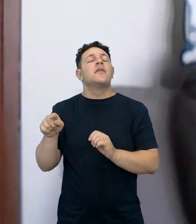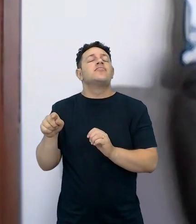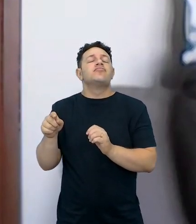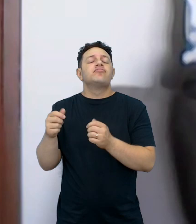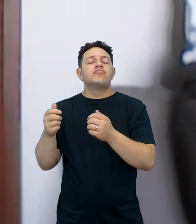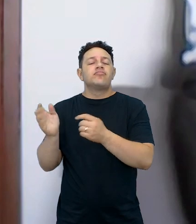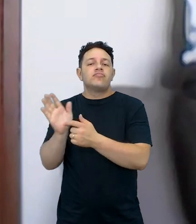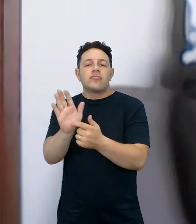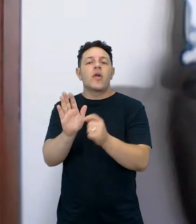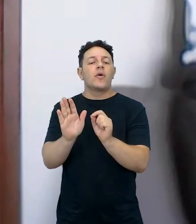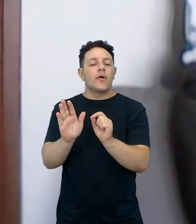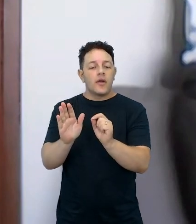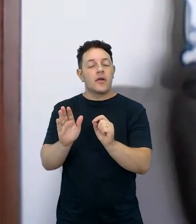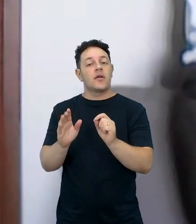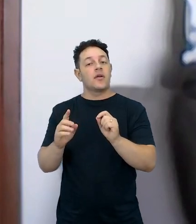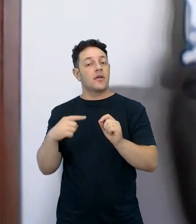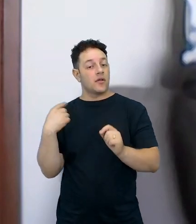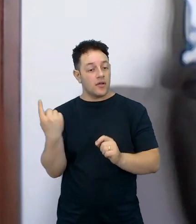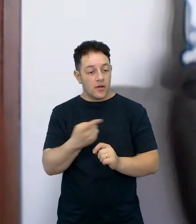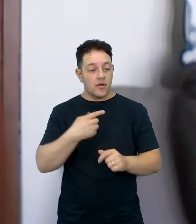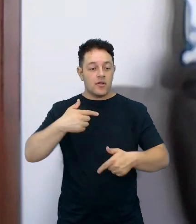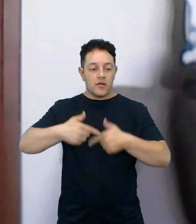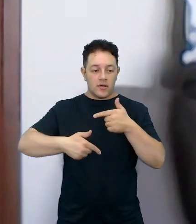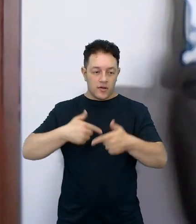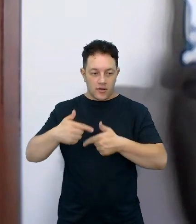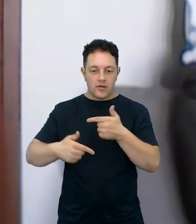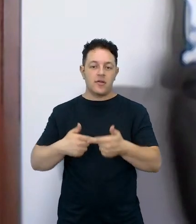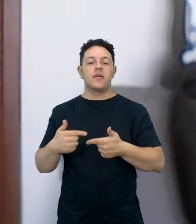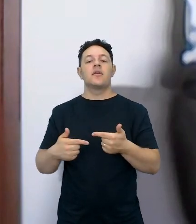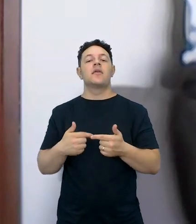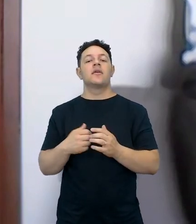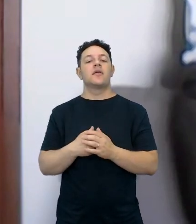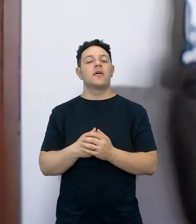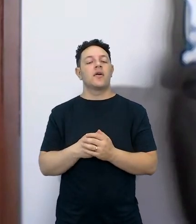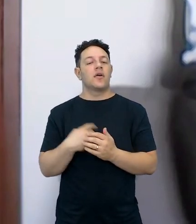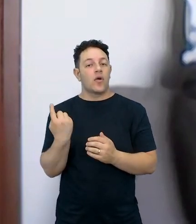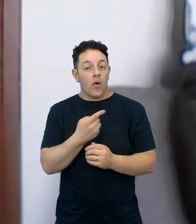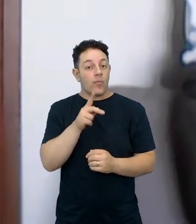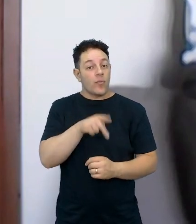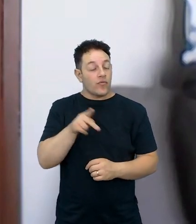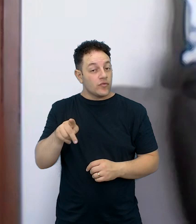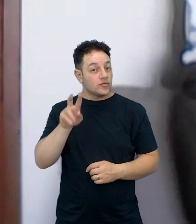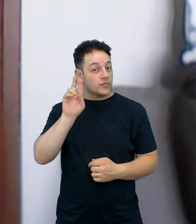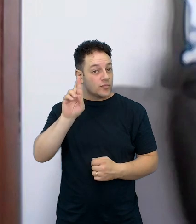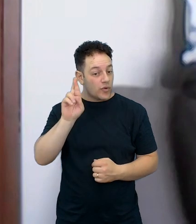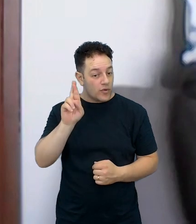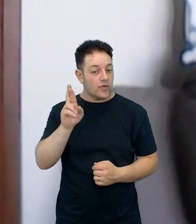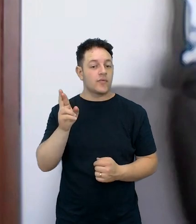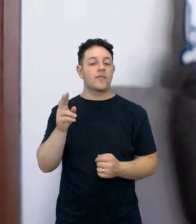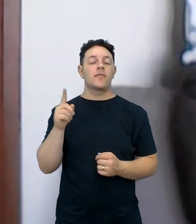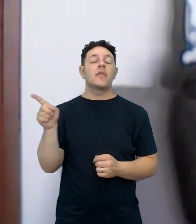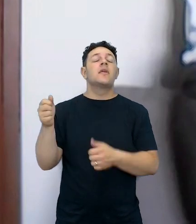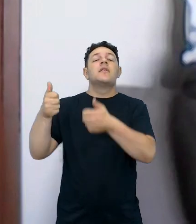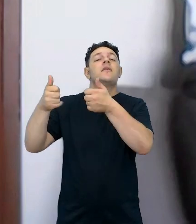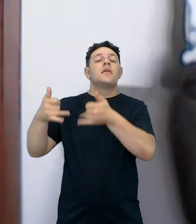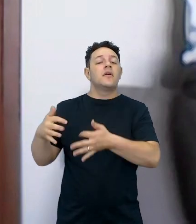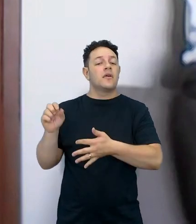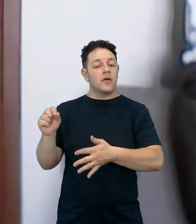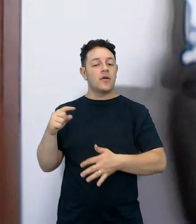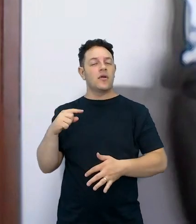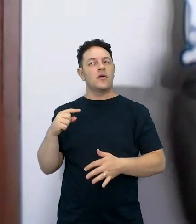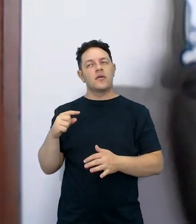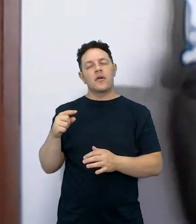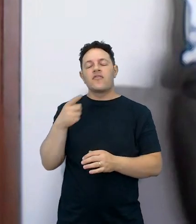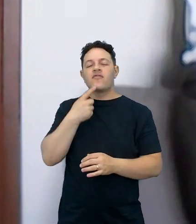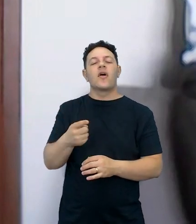né, esse trabalho nosso, né, como docentes, né, ele pressupõe que a gente, como ele fala